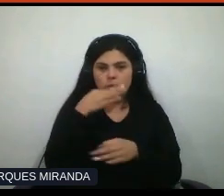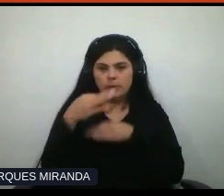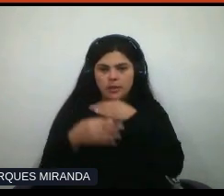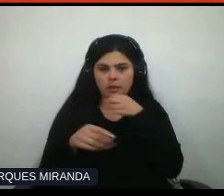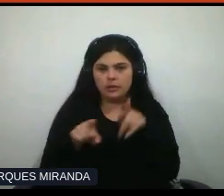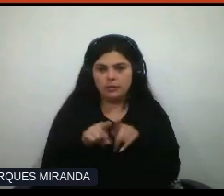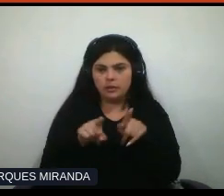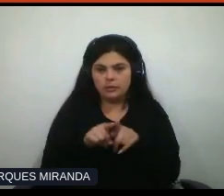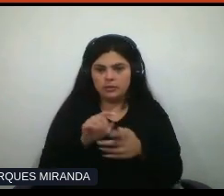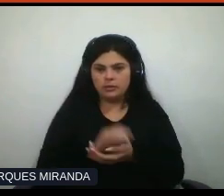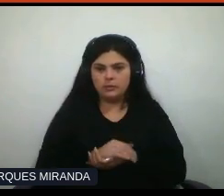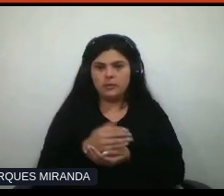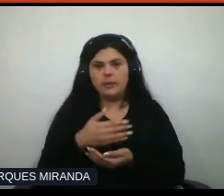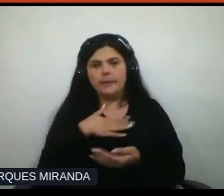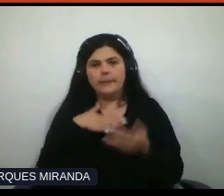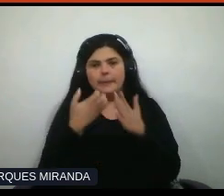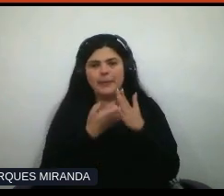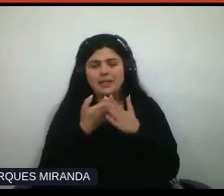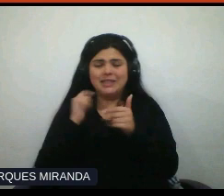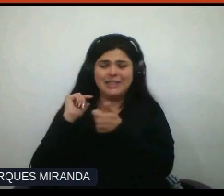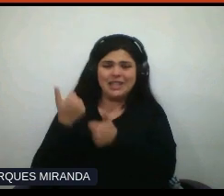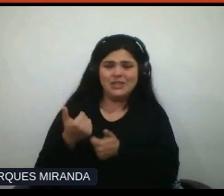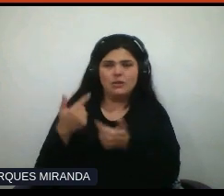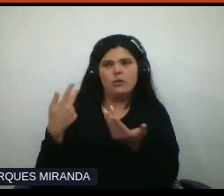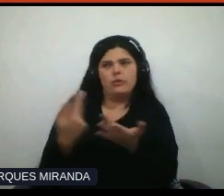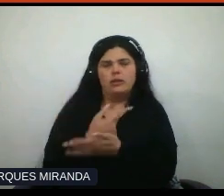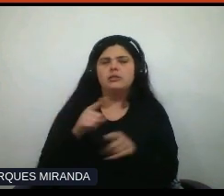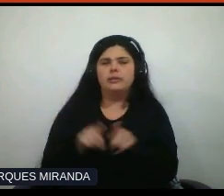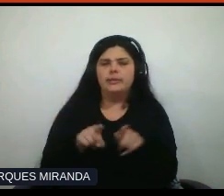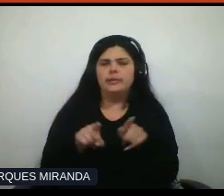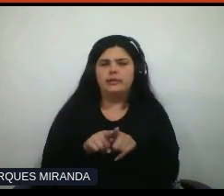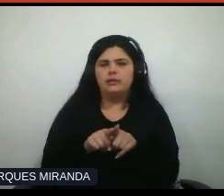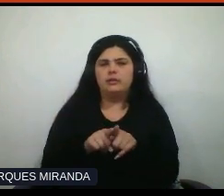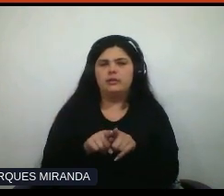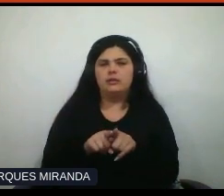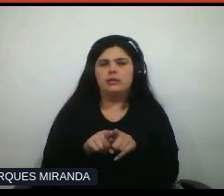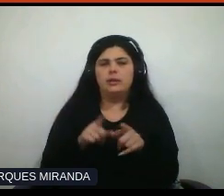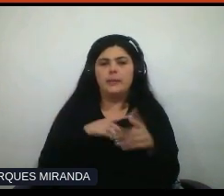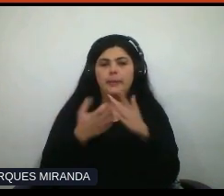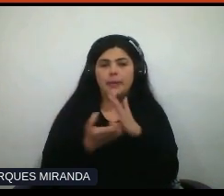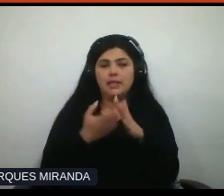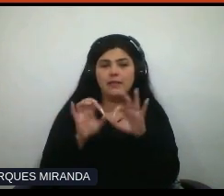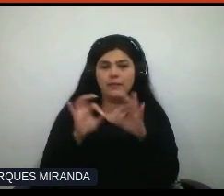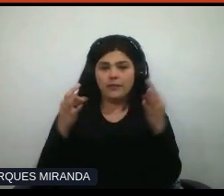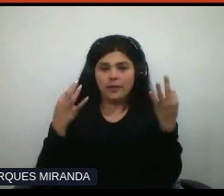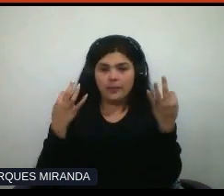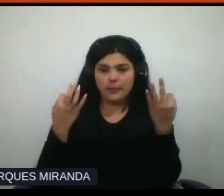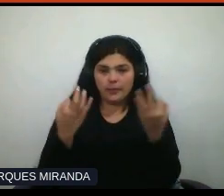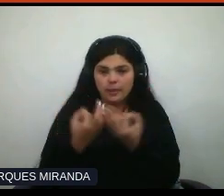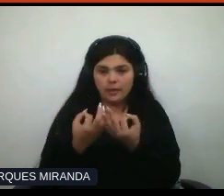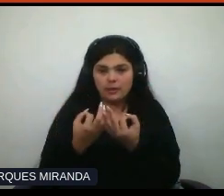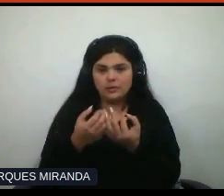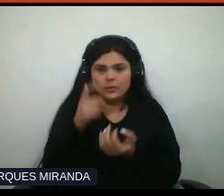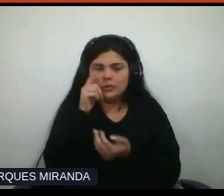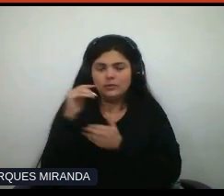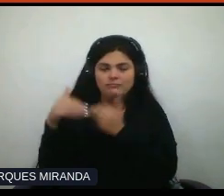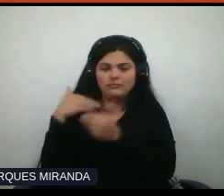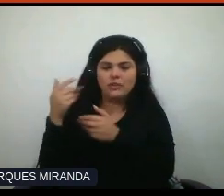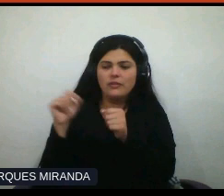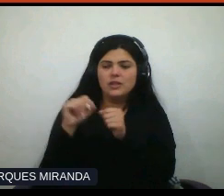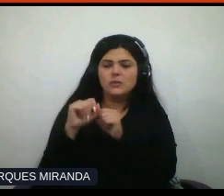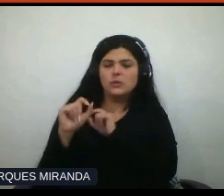Milena. Minha empresa é muito conservadora, e isso acontece, tá? Às vezes a gente tem empresas familiares que você fala, poxa, não tem onde crescer, o que eu vou